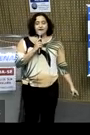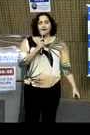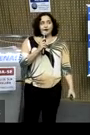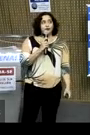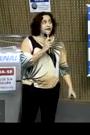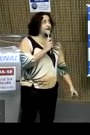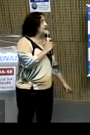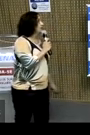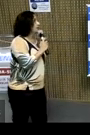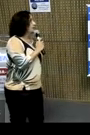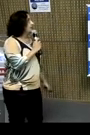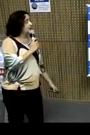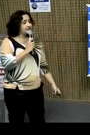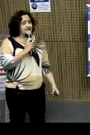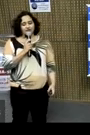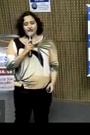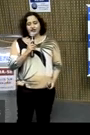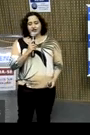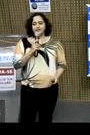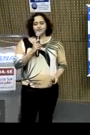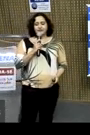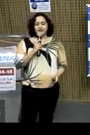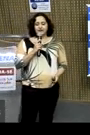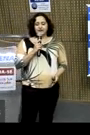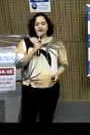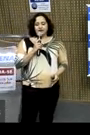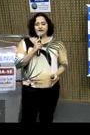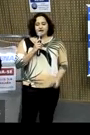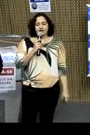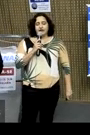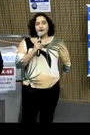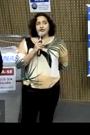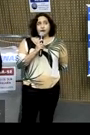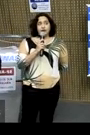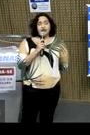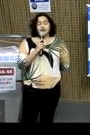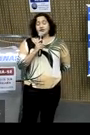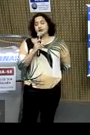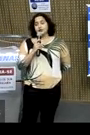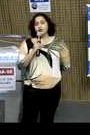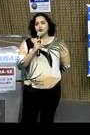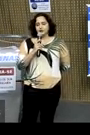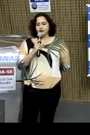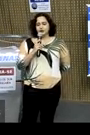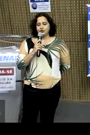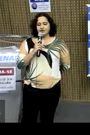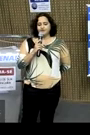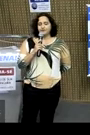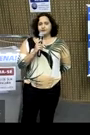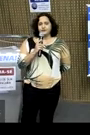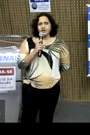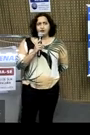Essa é a foto da nossa fachada. Ela foi inaugurada em setembro de